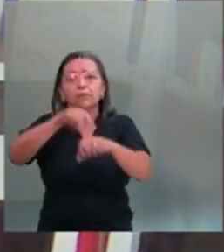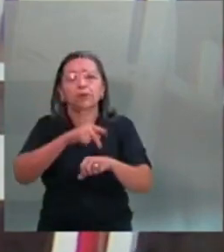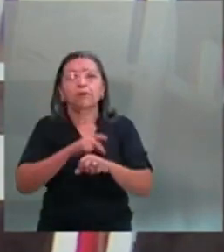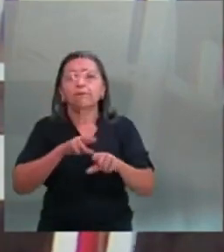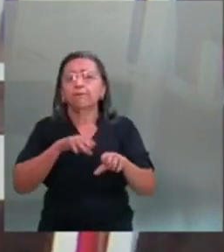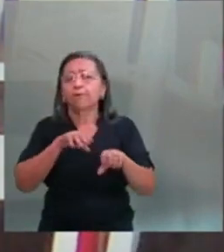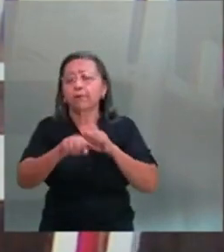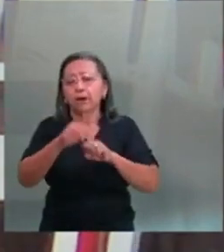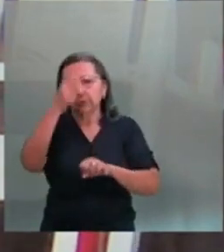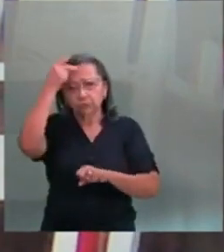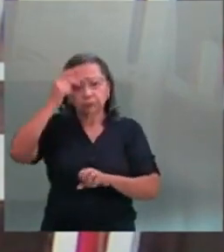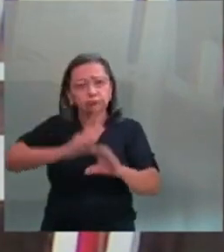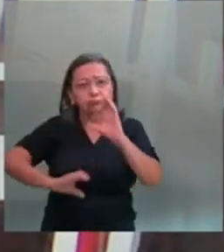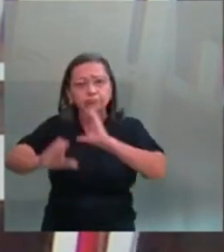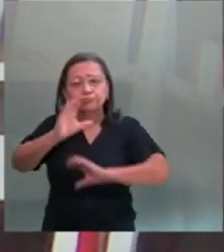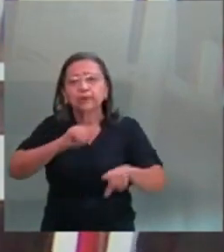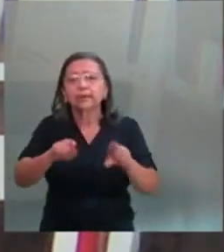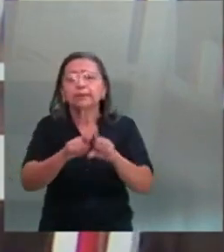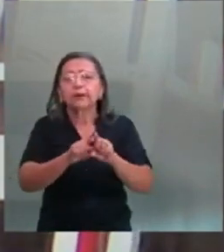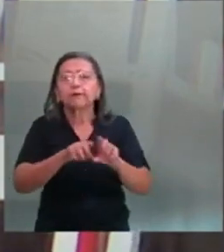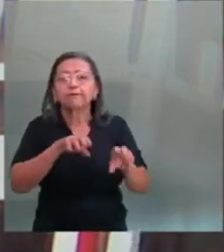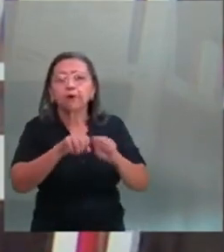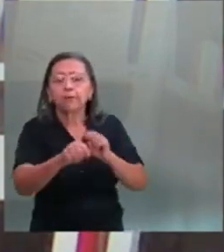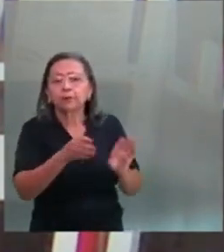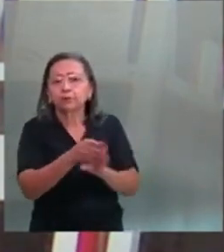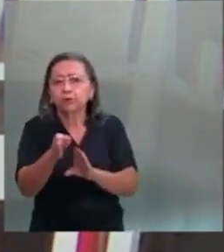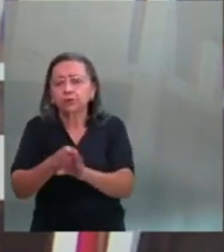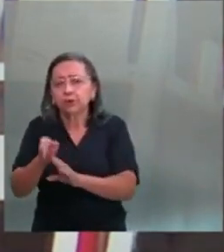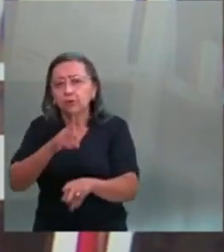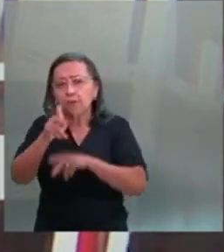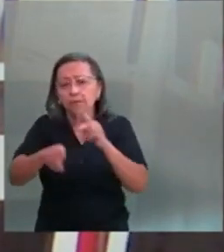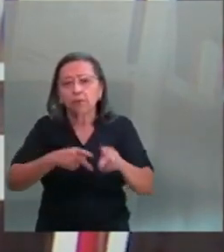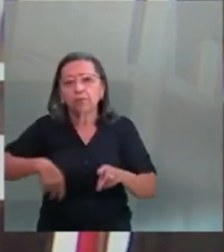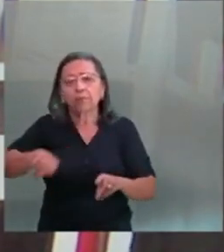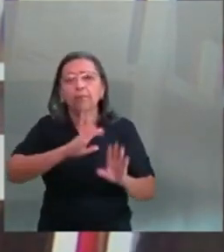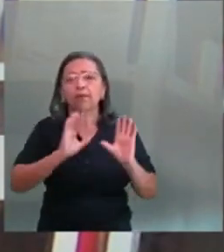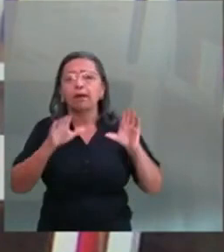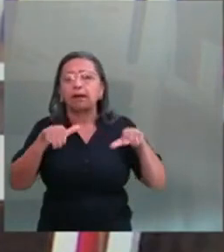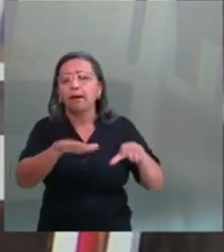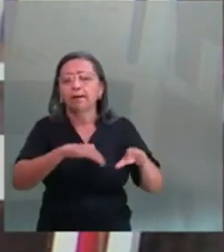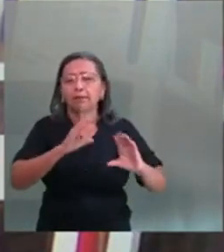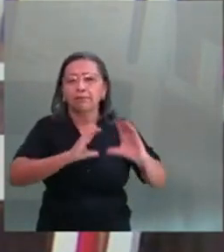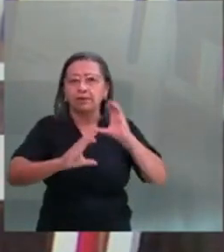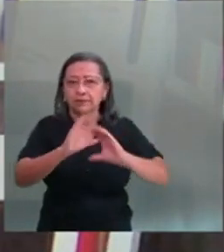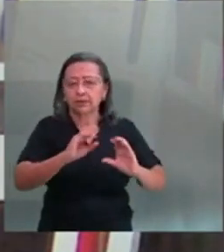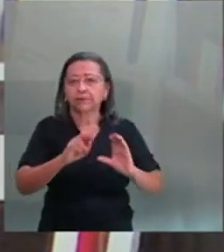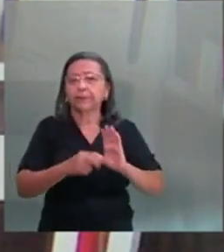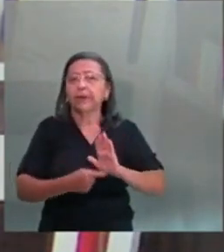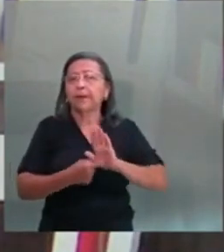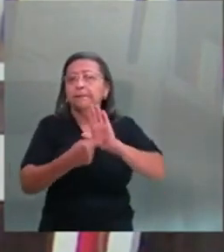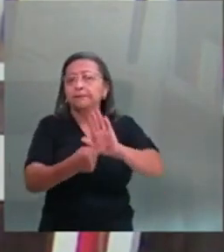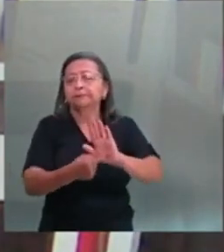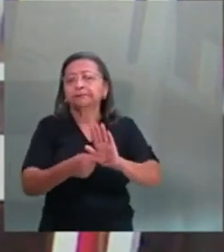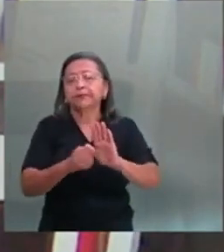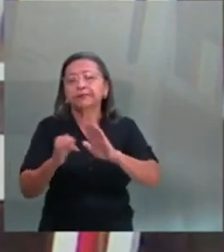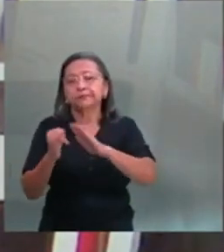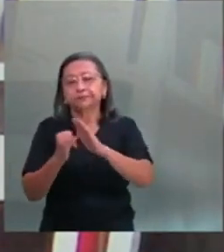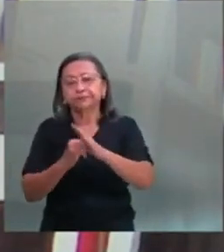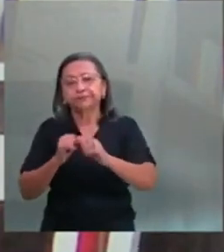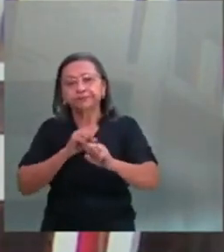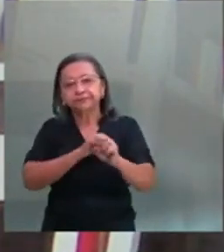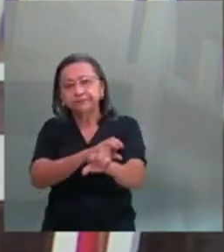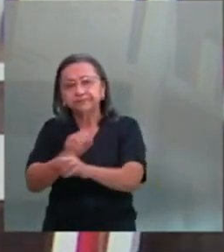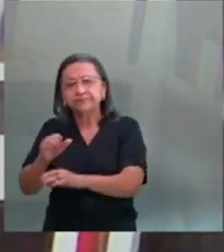formando comunicadores e também formando e orientando o público em relação à comunicação. Representantes das instituições de